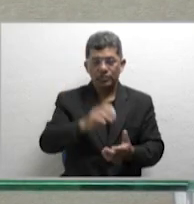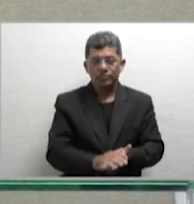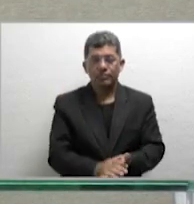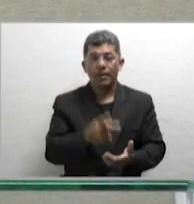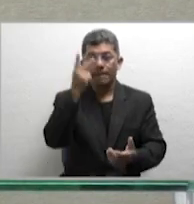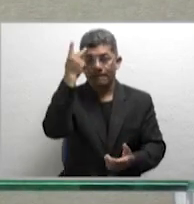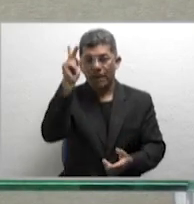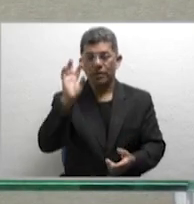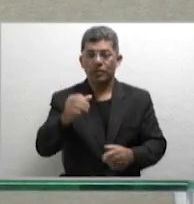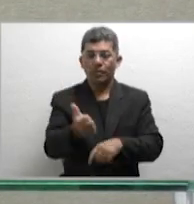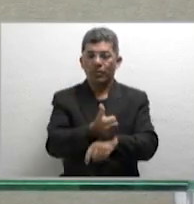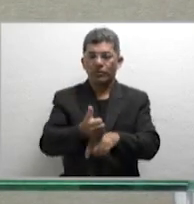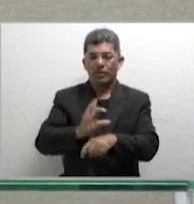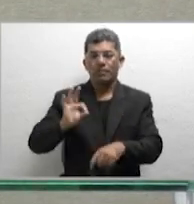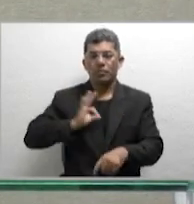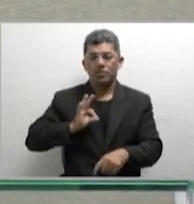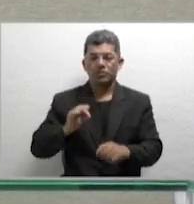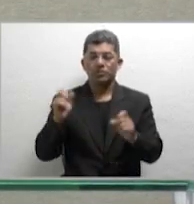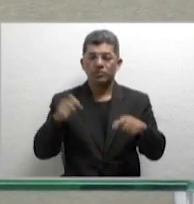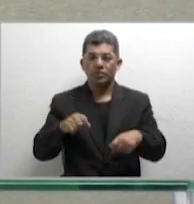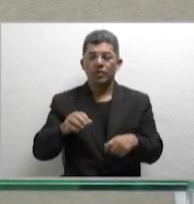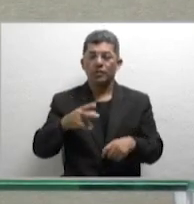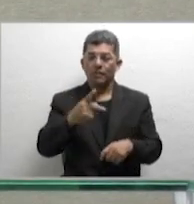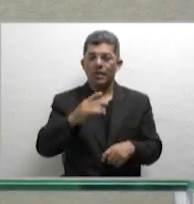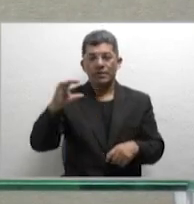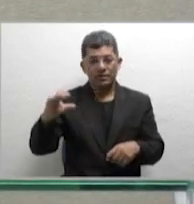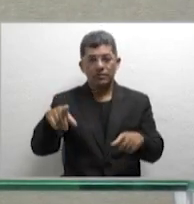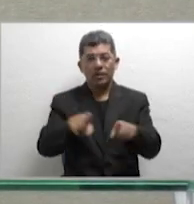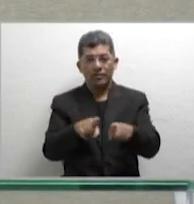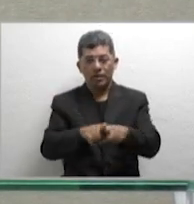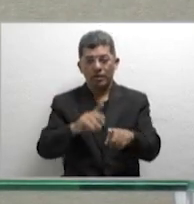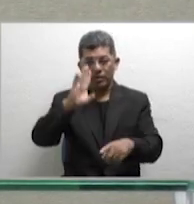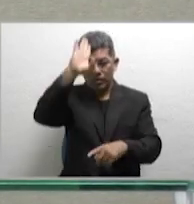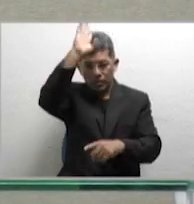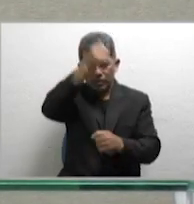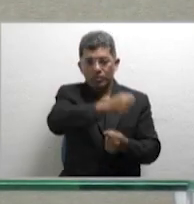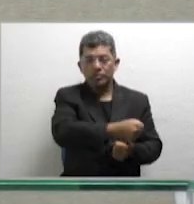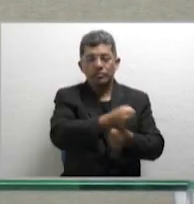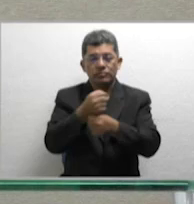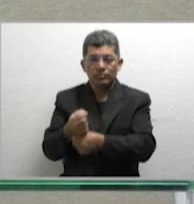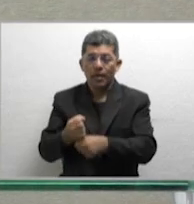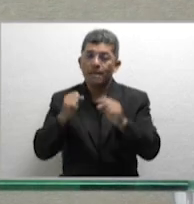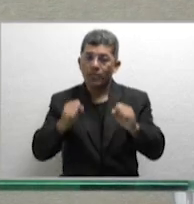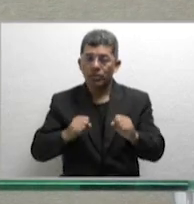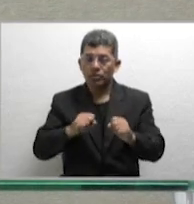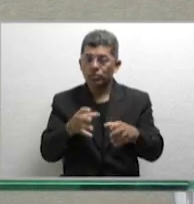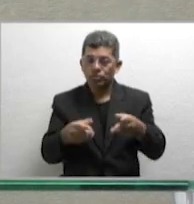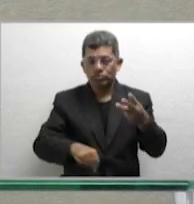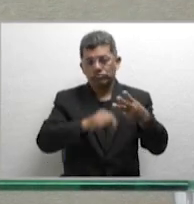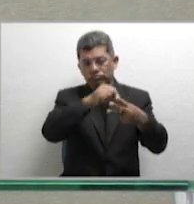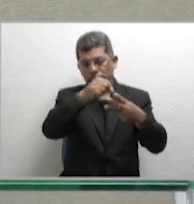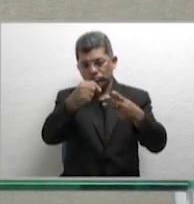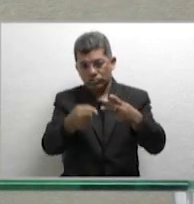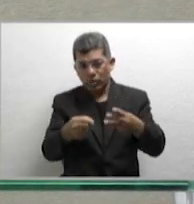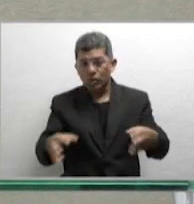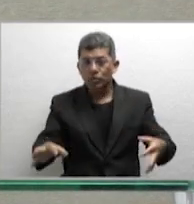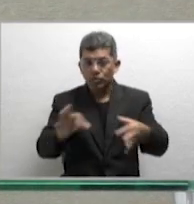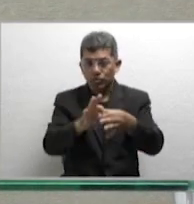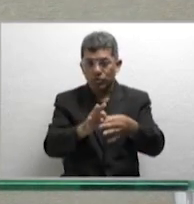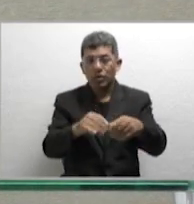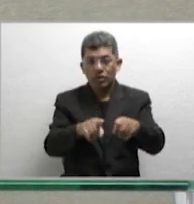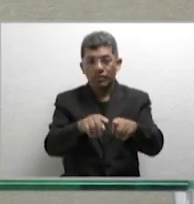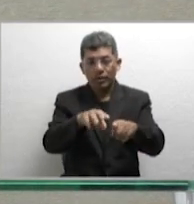para que o policial militar, para que o policial civil, para que o bombeiro militar, de forma integrada e até as